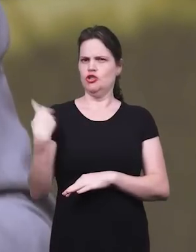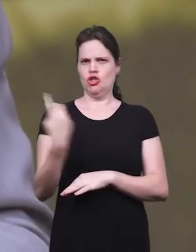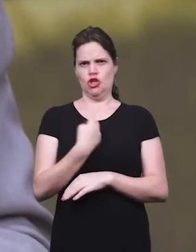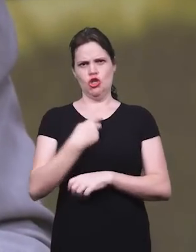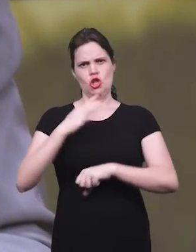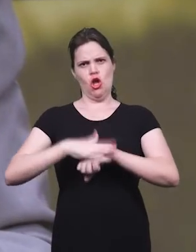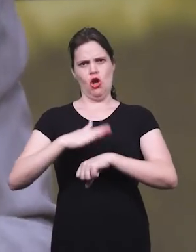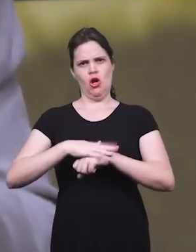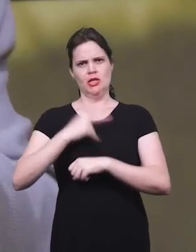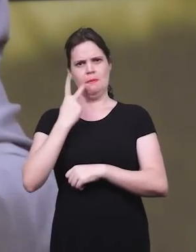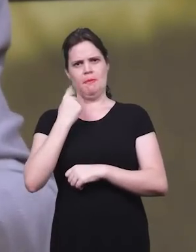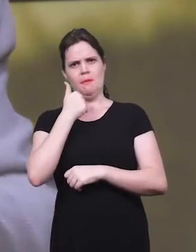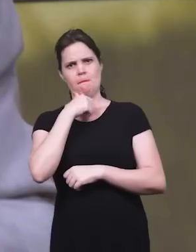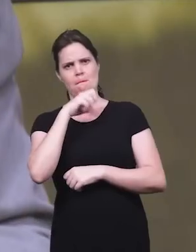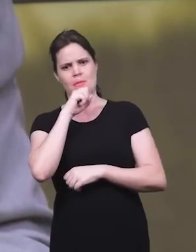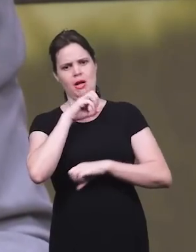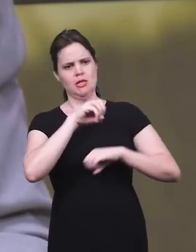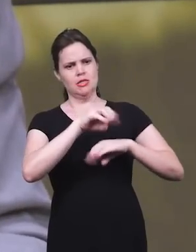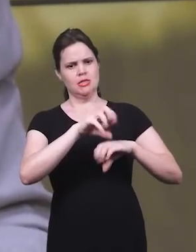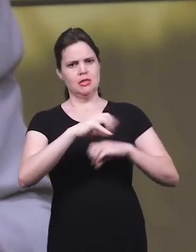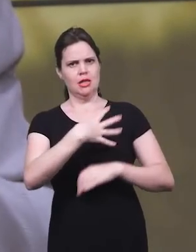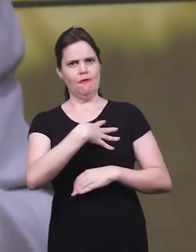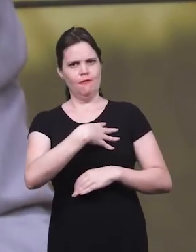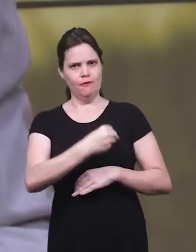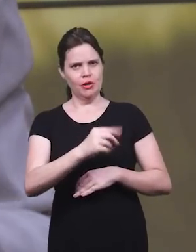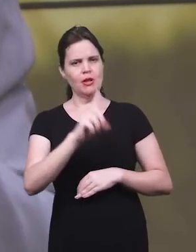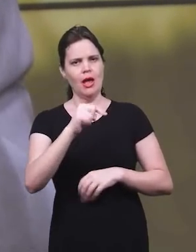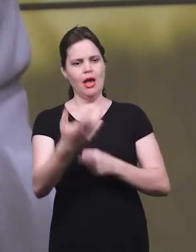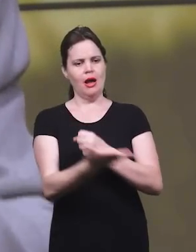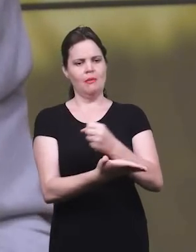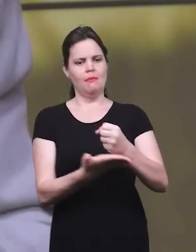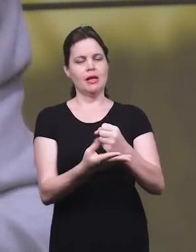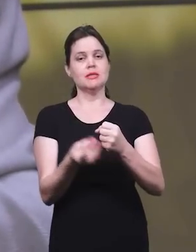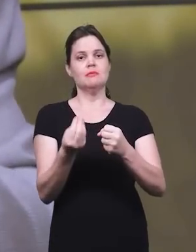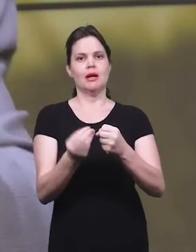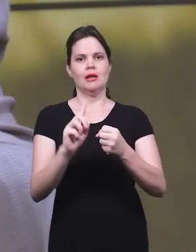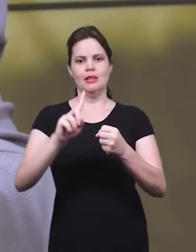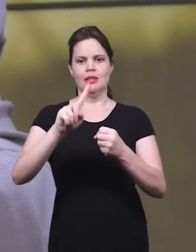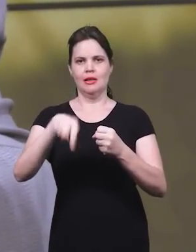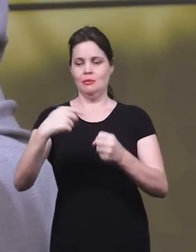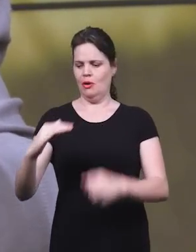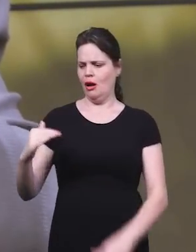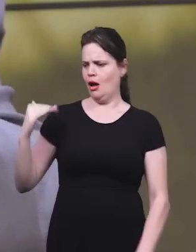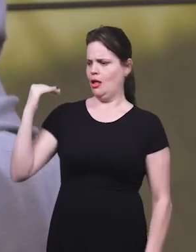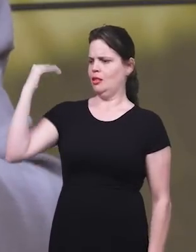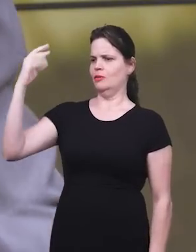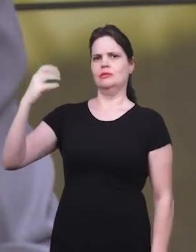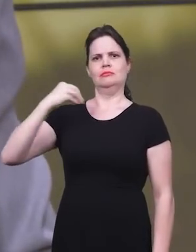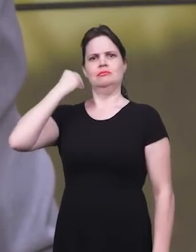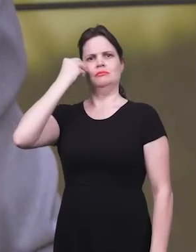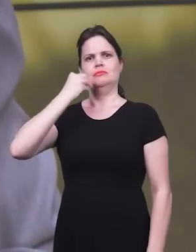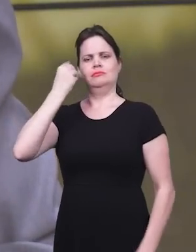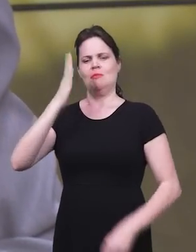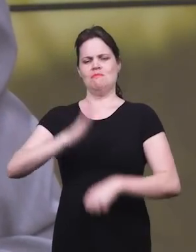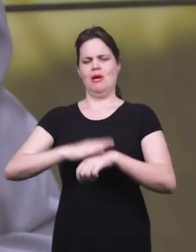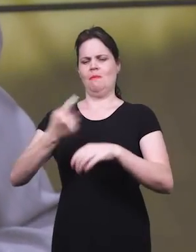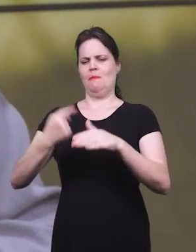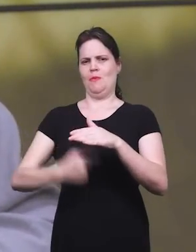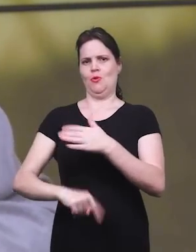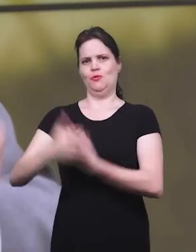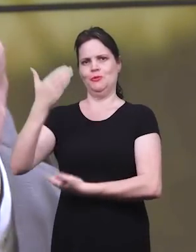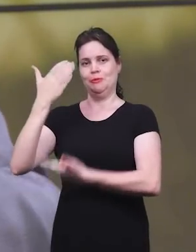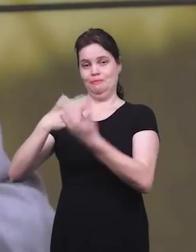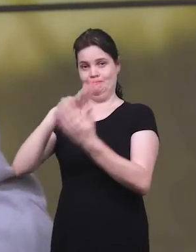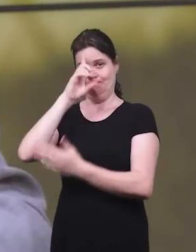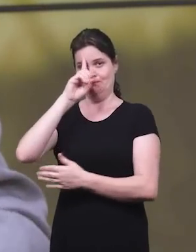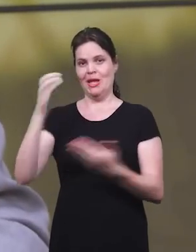a herança que nós transmitimos aos nossos filhos servem como base para que eles vivam experiências ainda mais profundas com o nosso